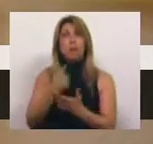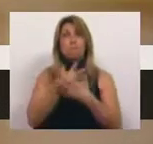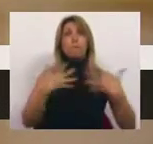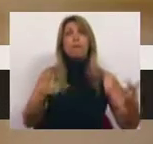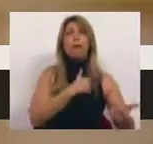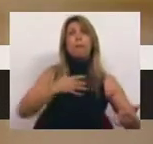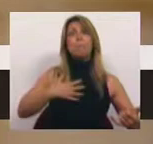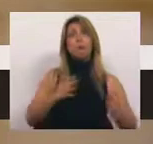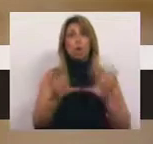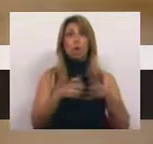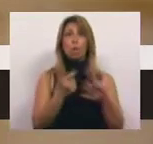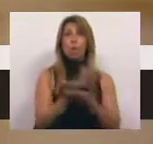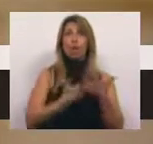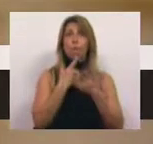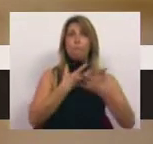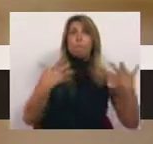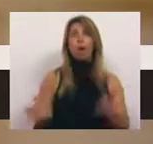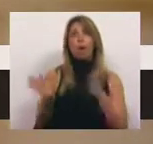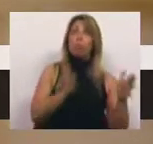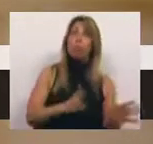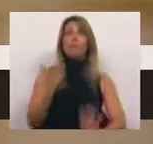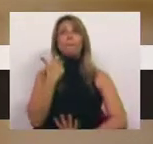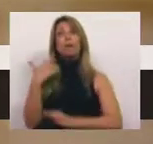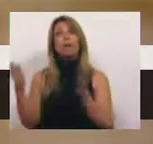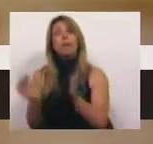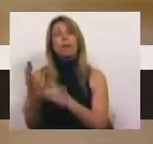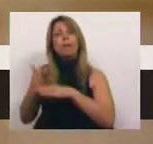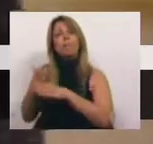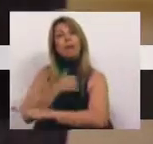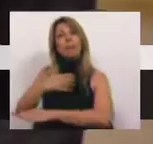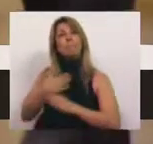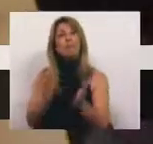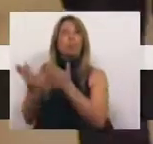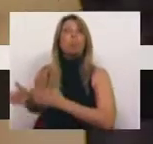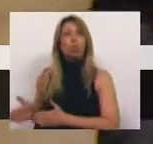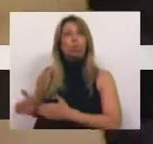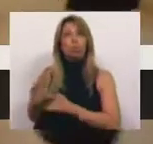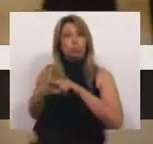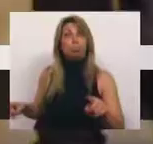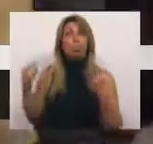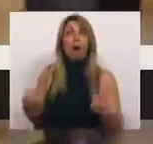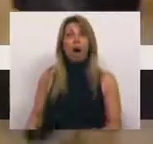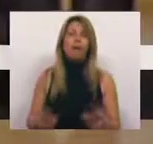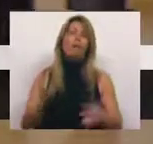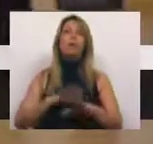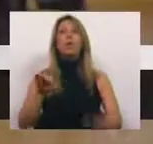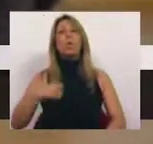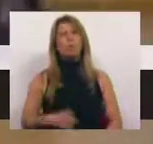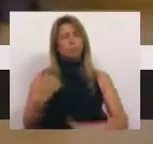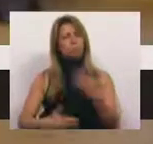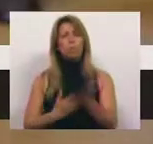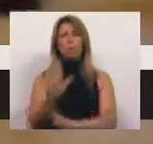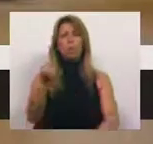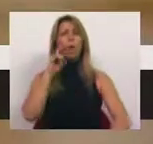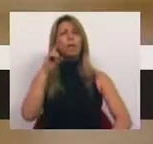grupos económicos, por um lado, e as micro, pequenas e médias empresas, por outro. É também por isso que os verdes continuam a defender a necessidade de ir mais